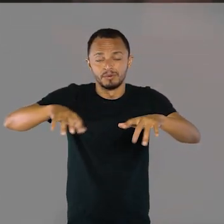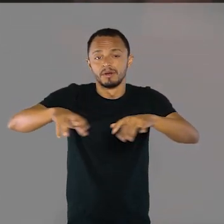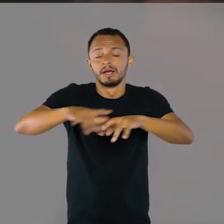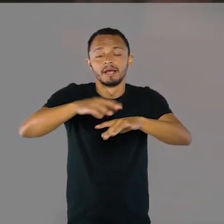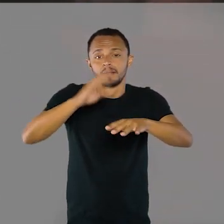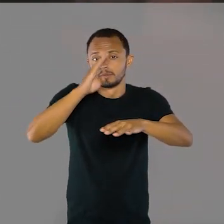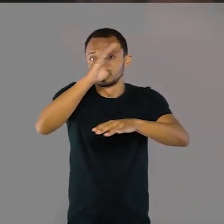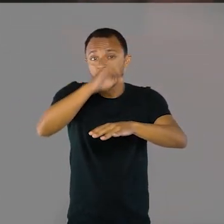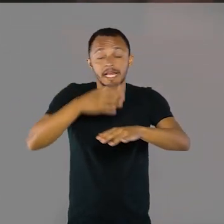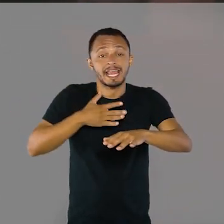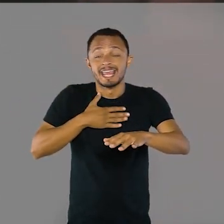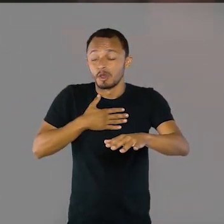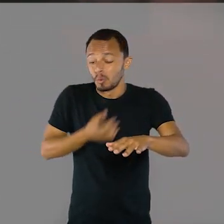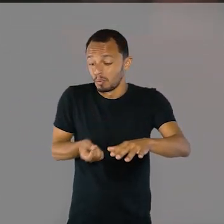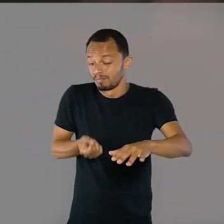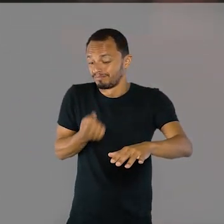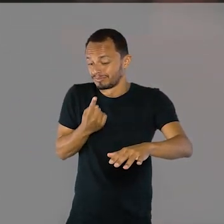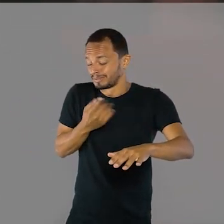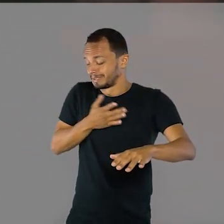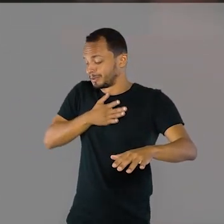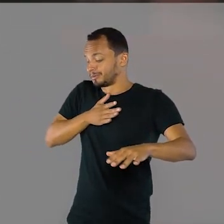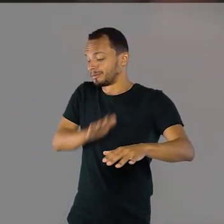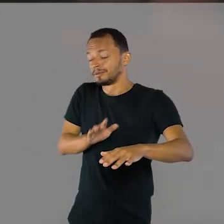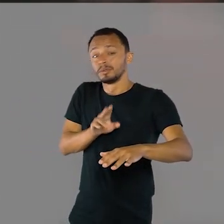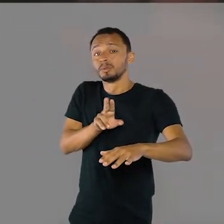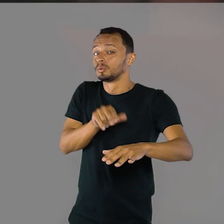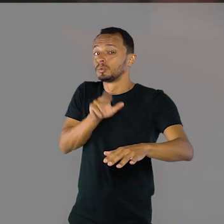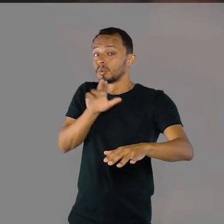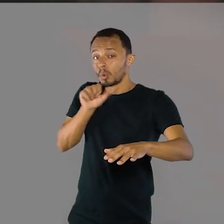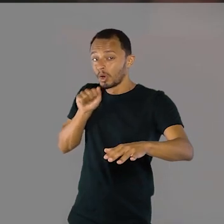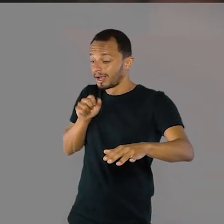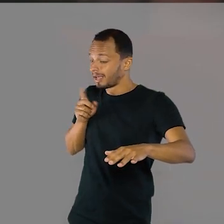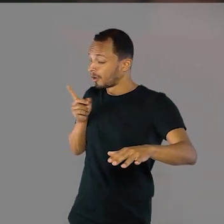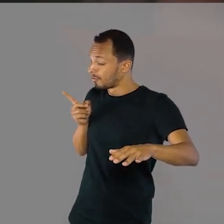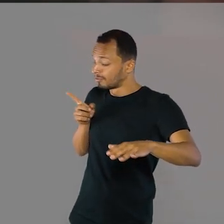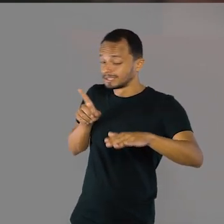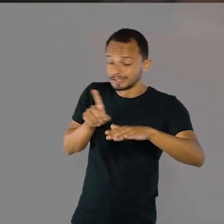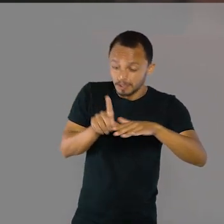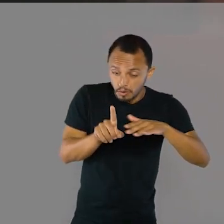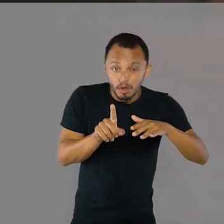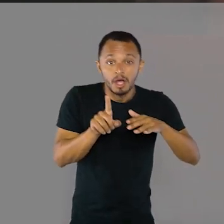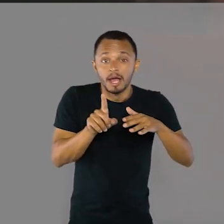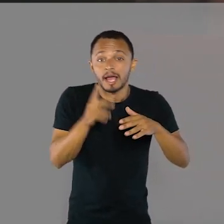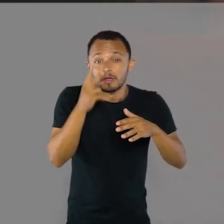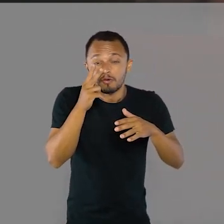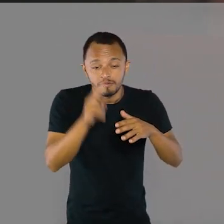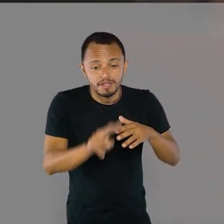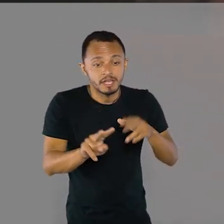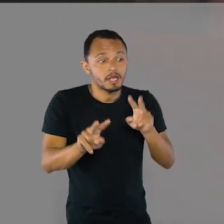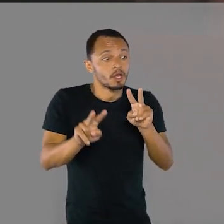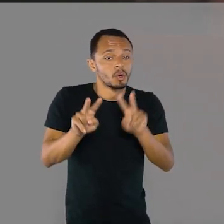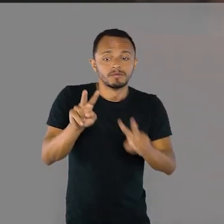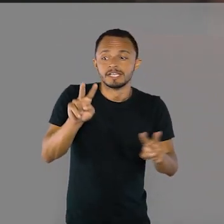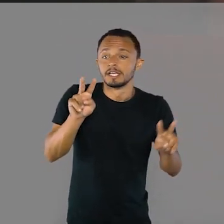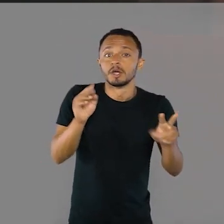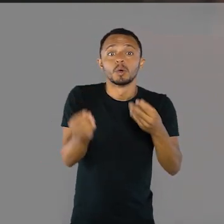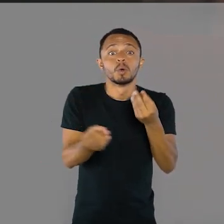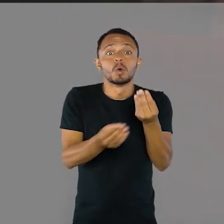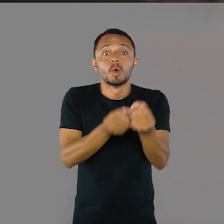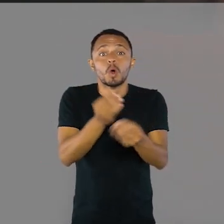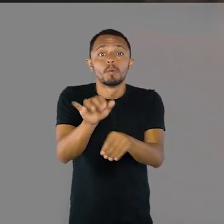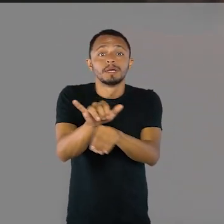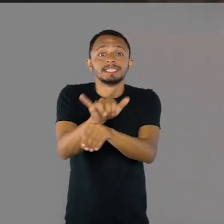tido essa experiência e a primeira coisa que chamou a atenção foi como que a estética toda